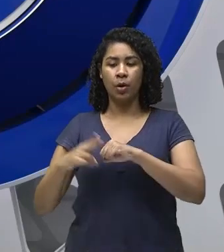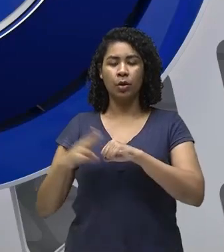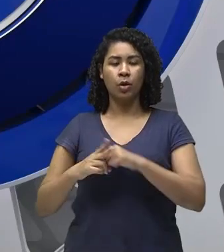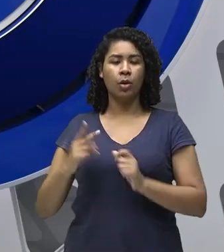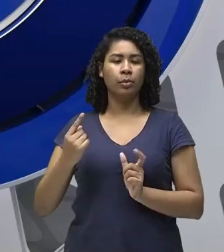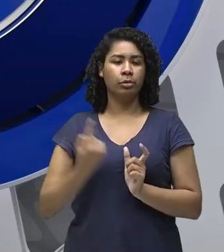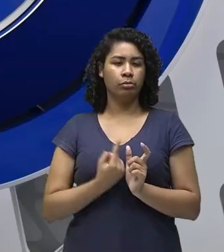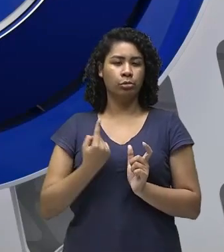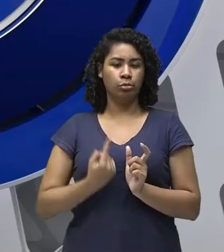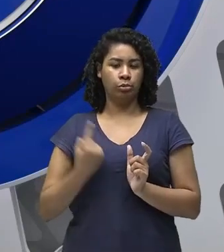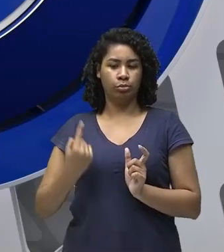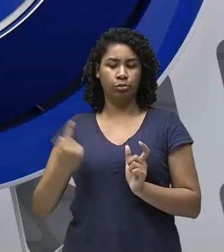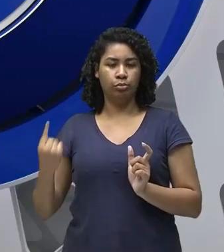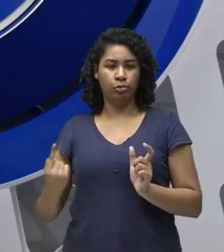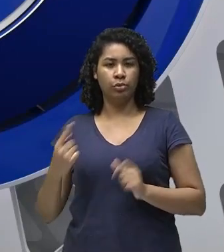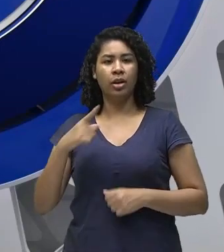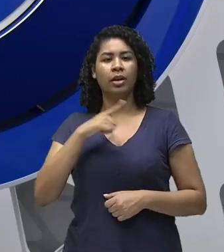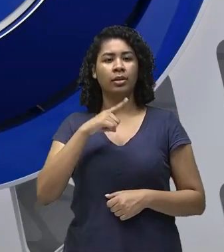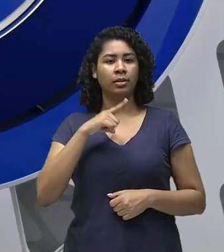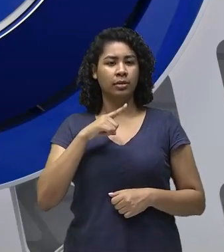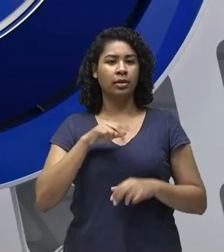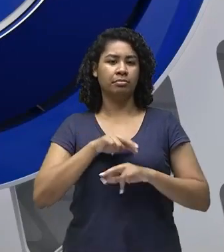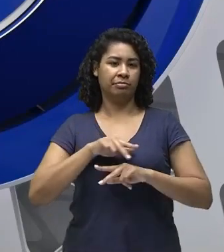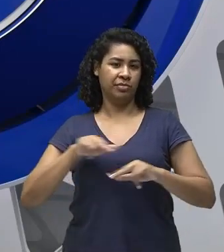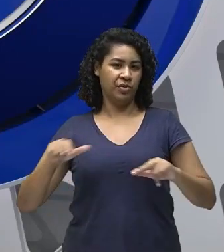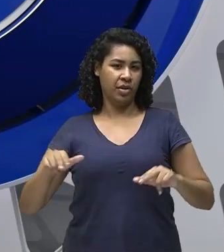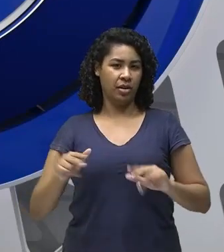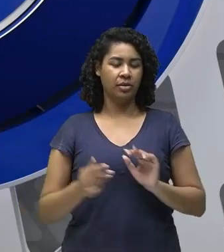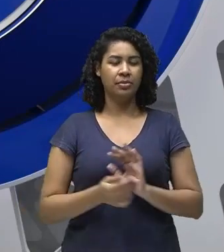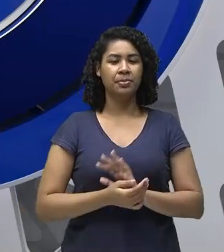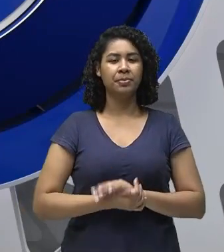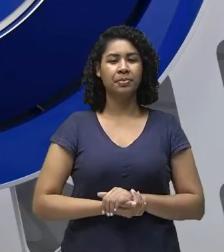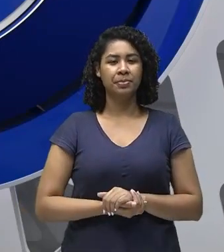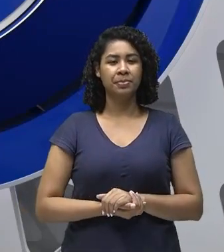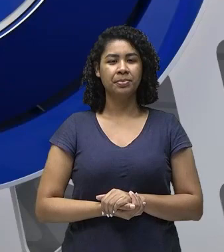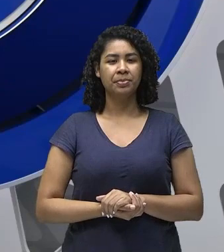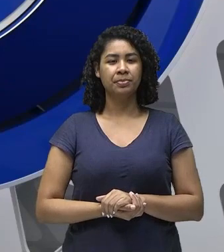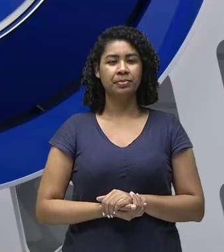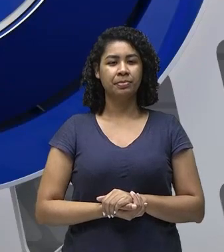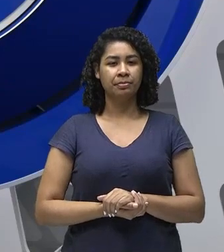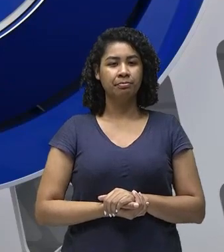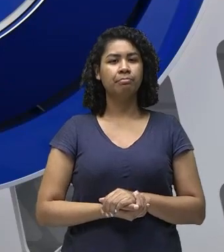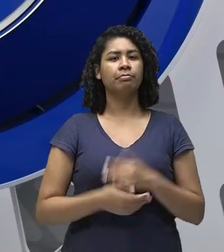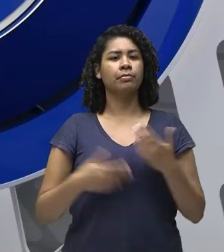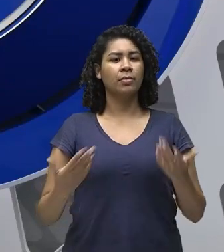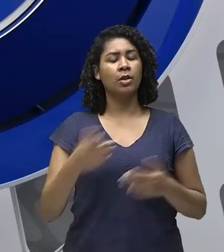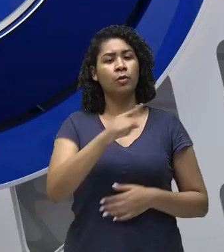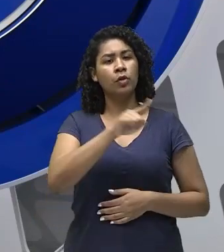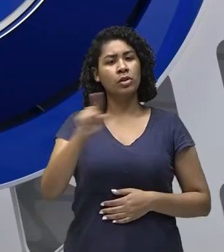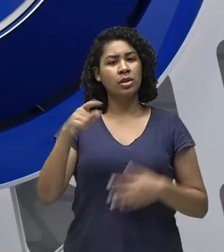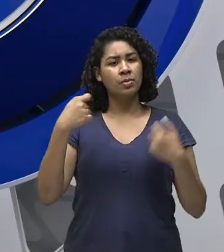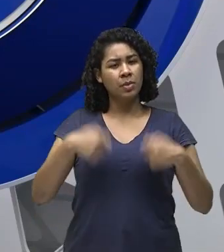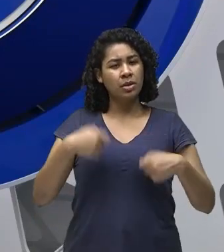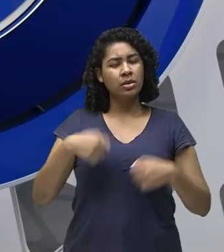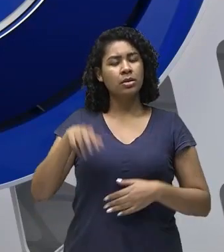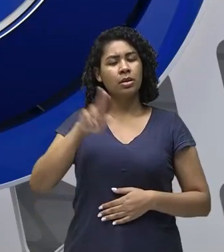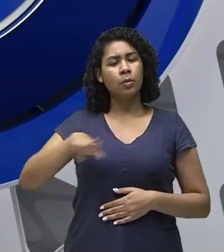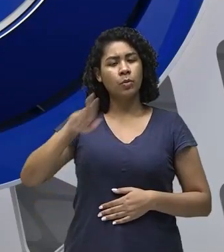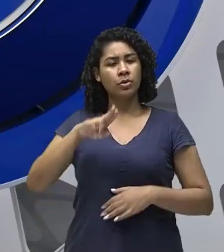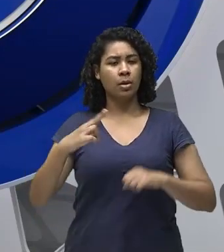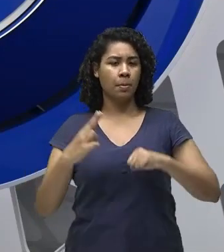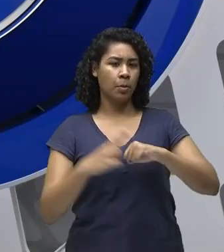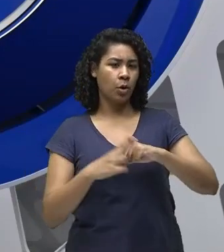plural. We, nós, you and they. Usem aí os pronomes de acordo, né,